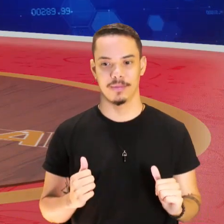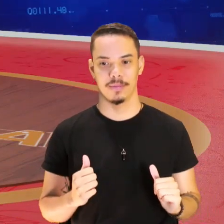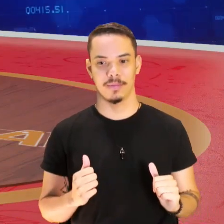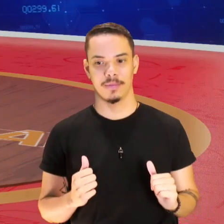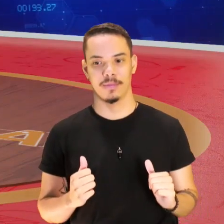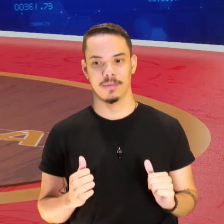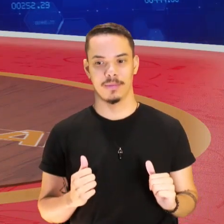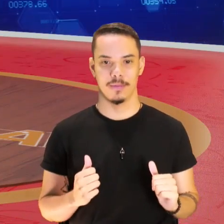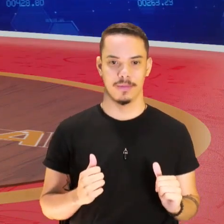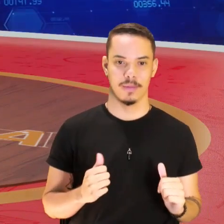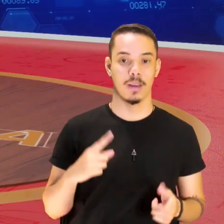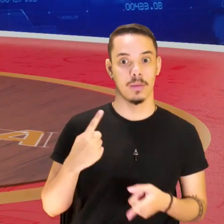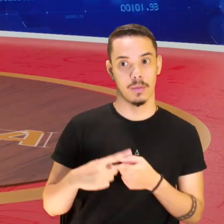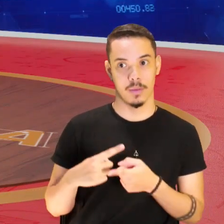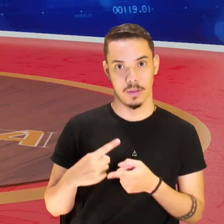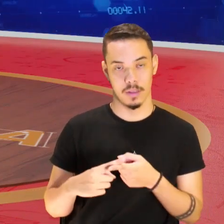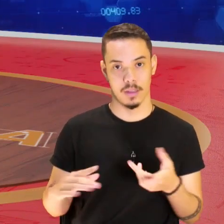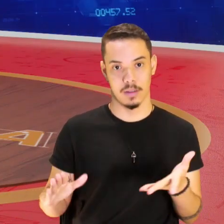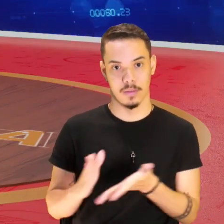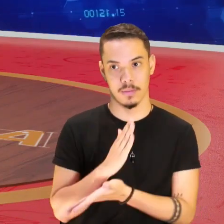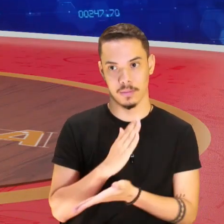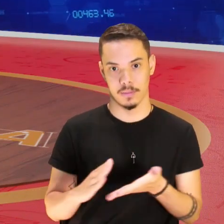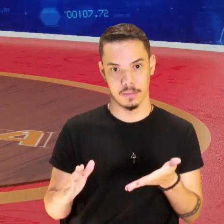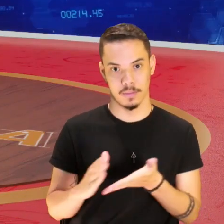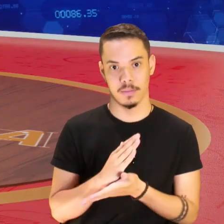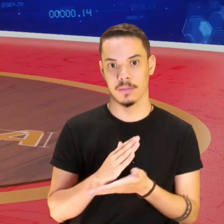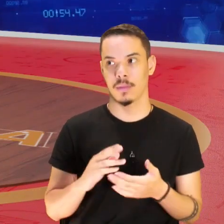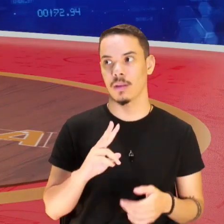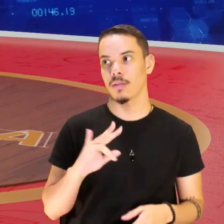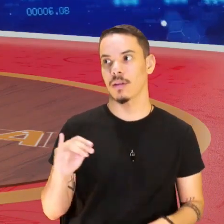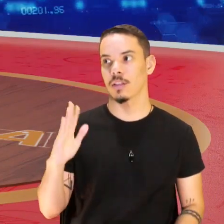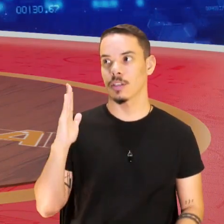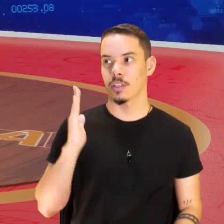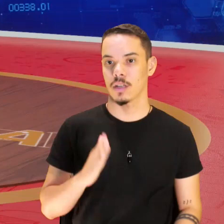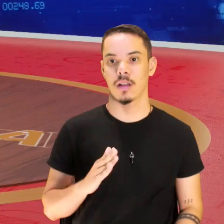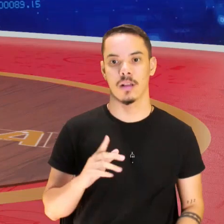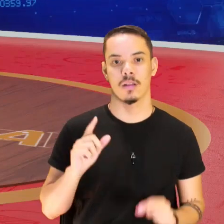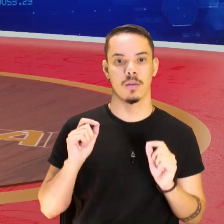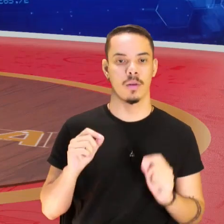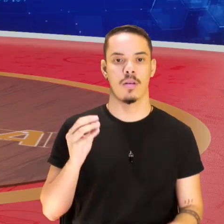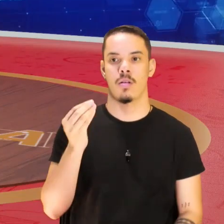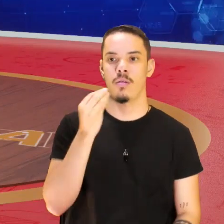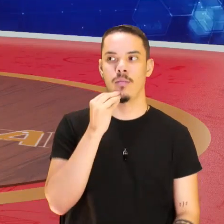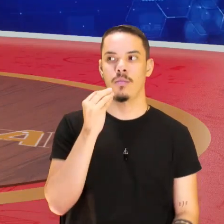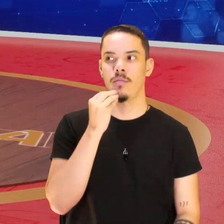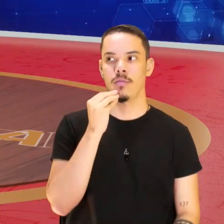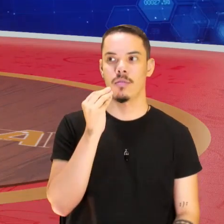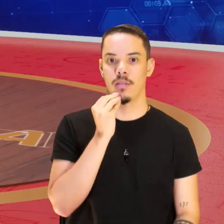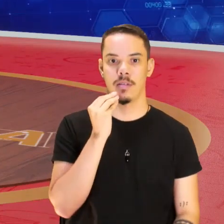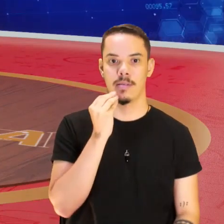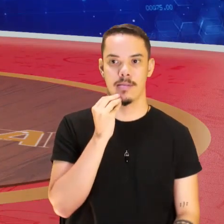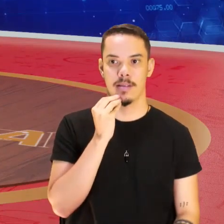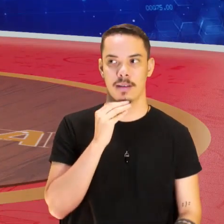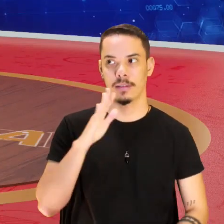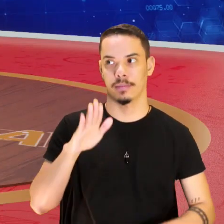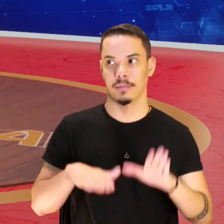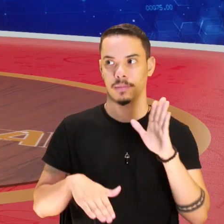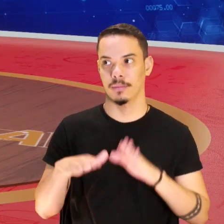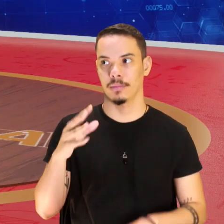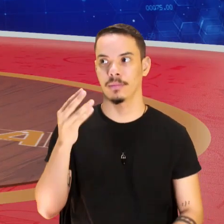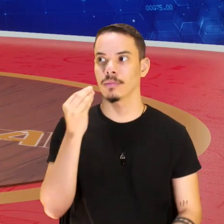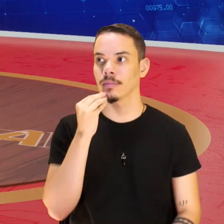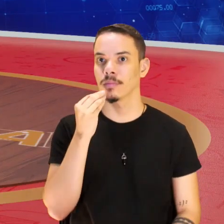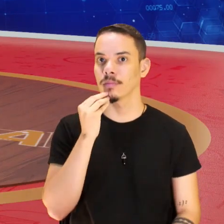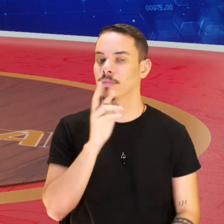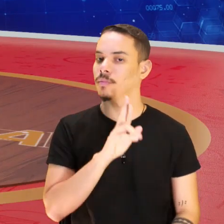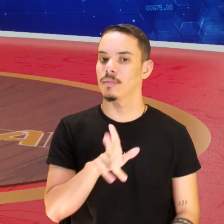mais é porque assim, alguns vão direto no que é óbvio. E às vezes o óbvio não